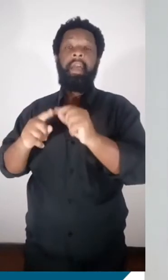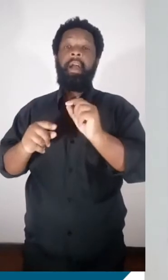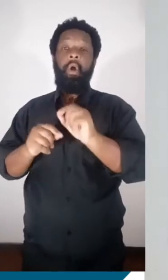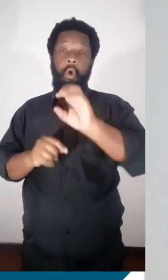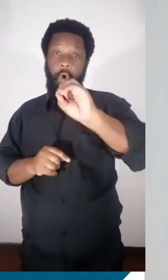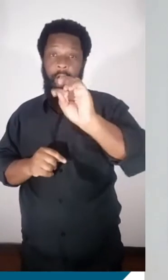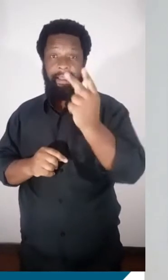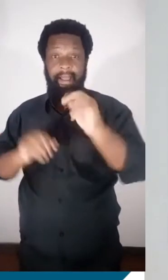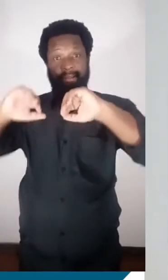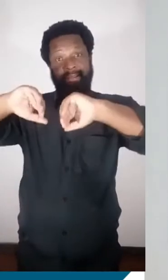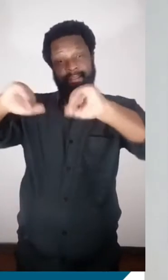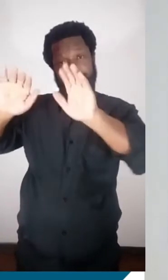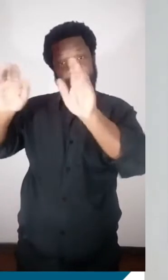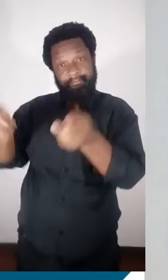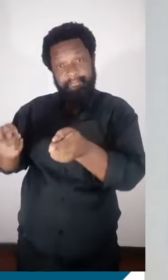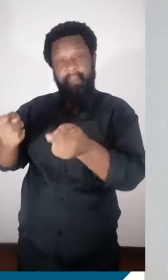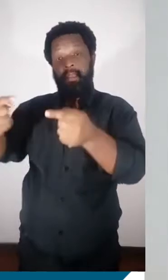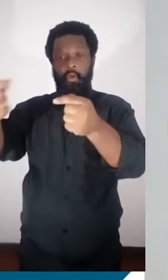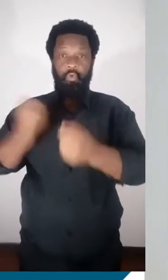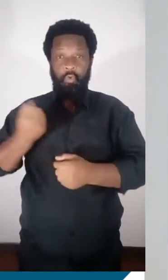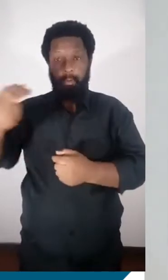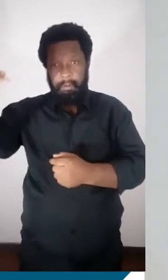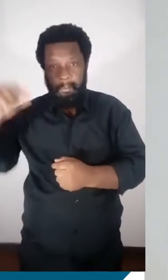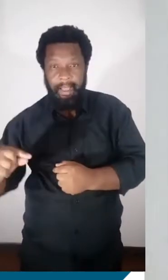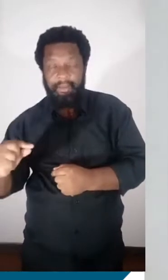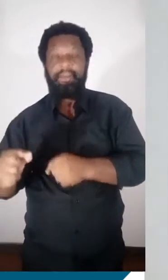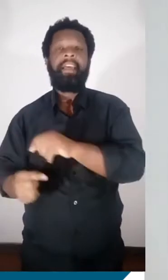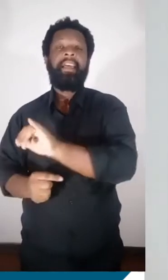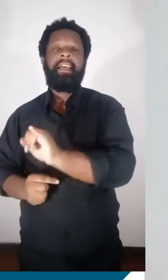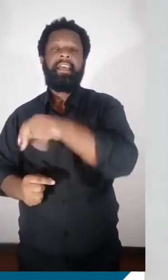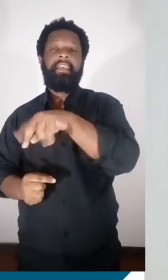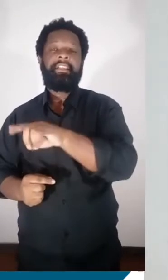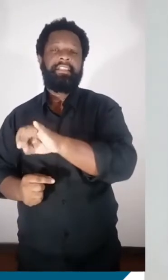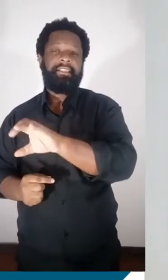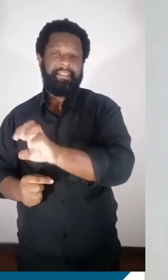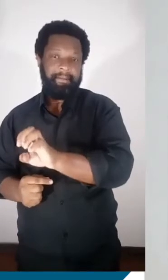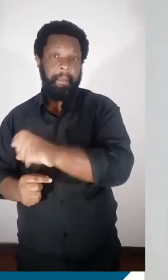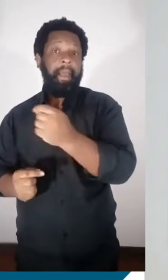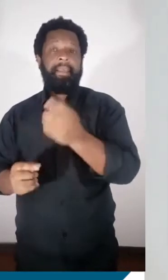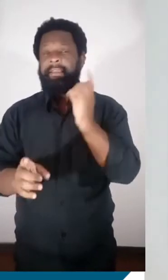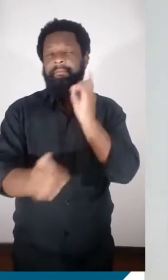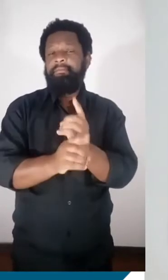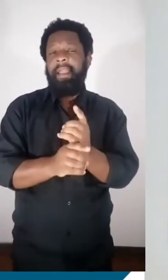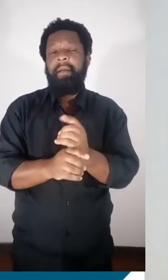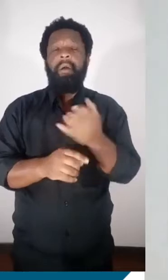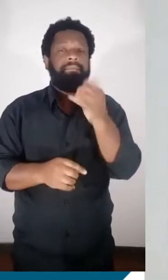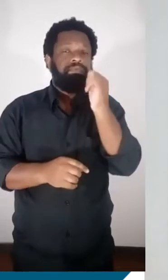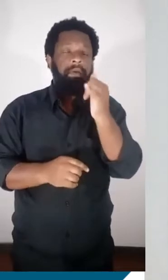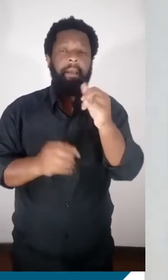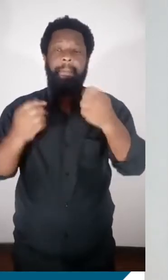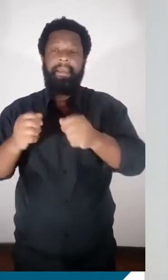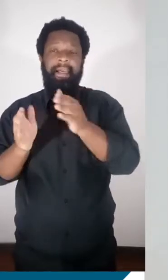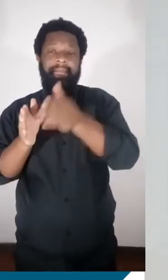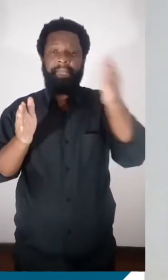isolando o OH e um número aqui embaixo, que é o índice. Então, para que nós possamos descobrir a carga do metal, que é a carga de